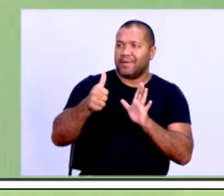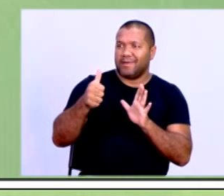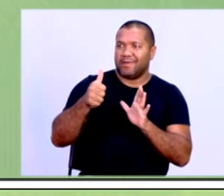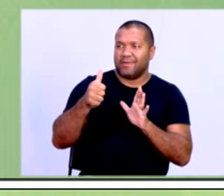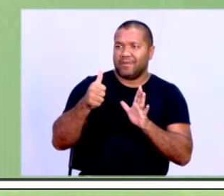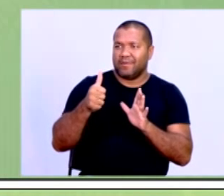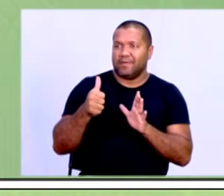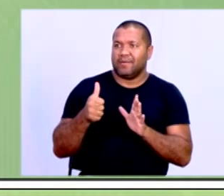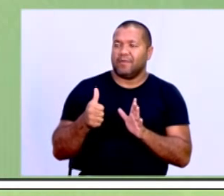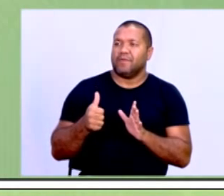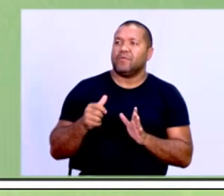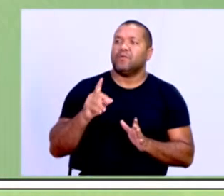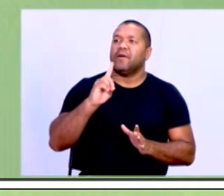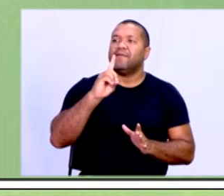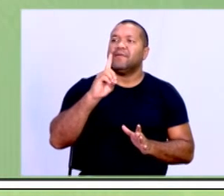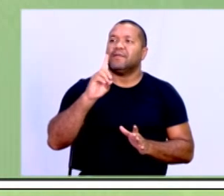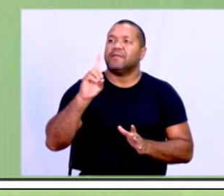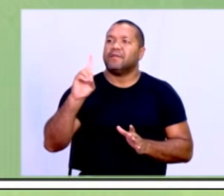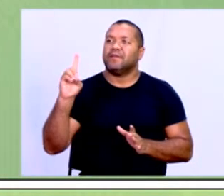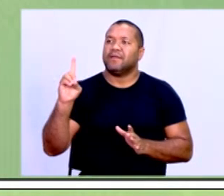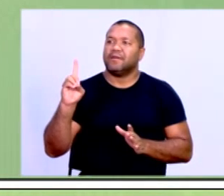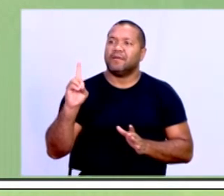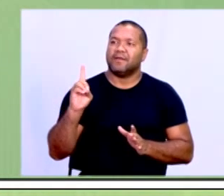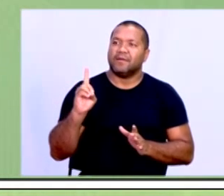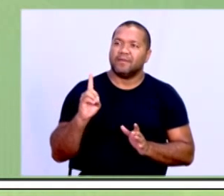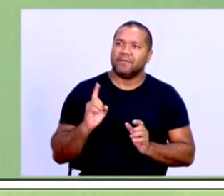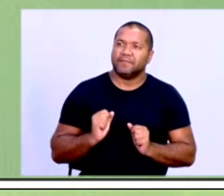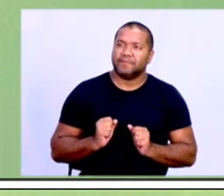do nosso FDD.